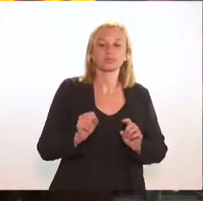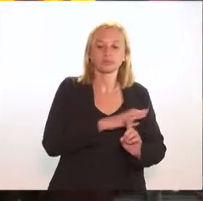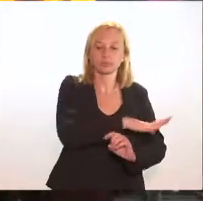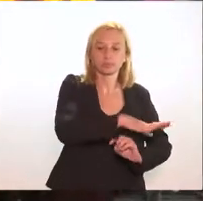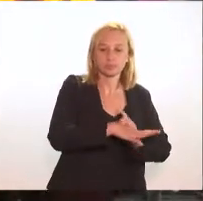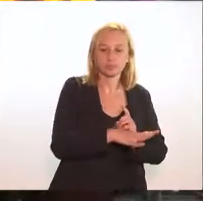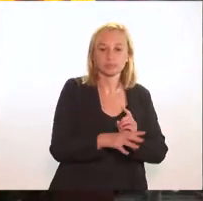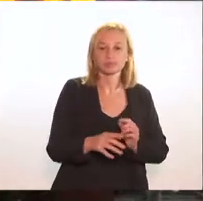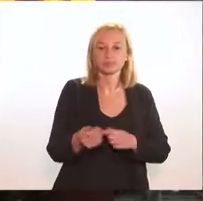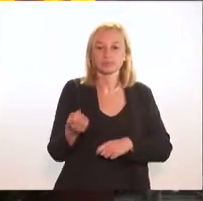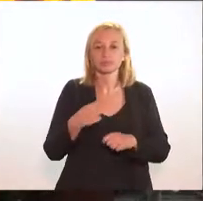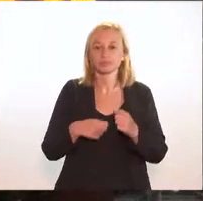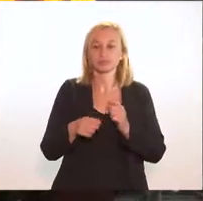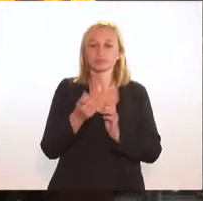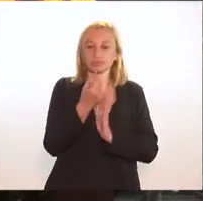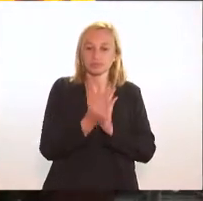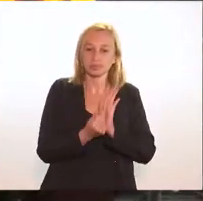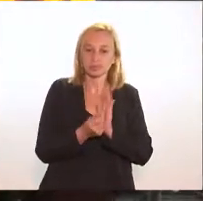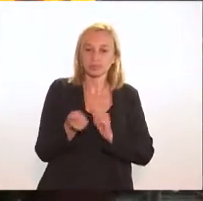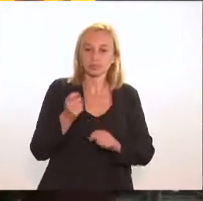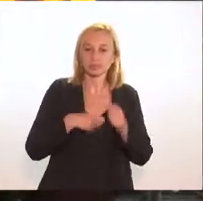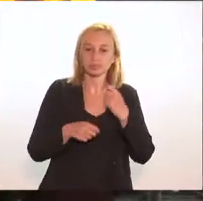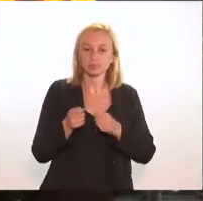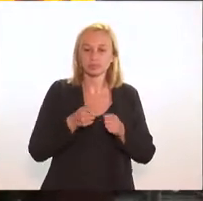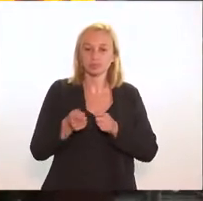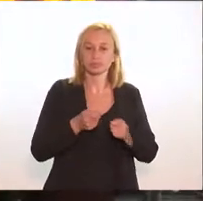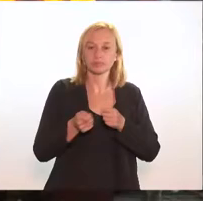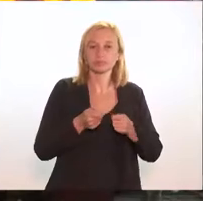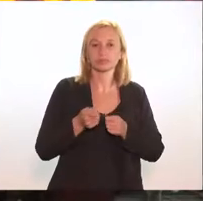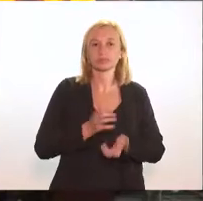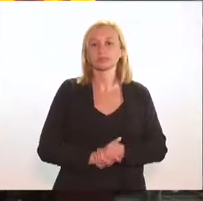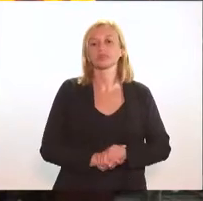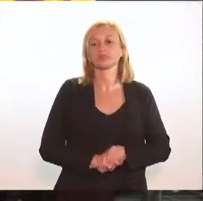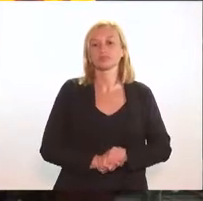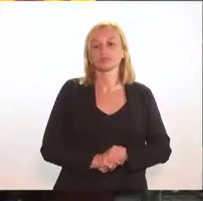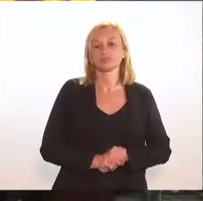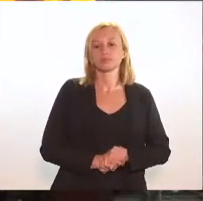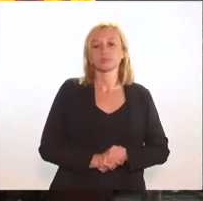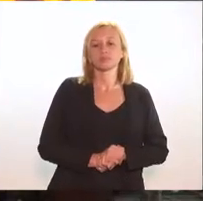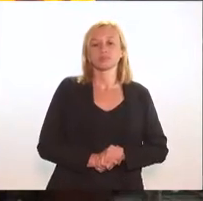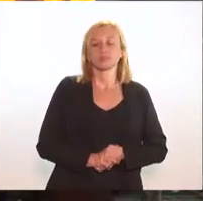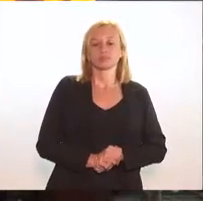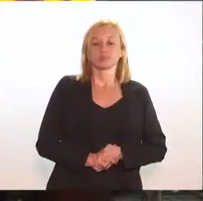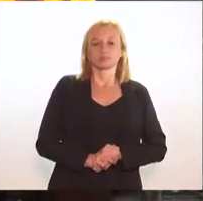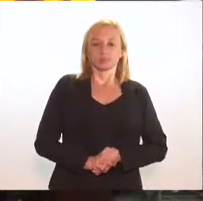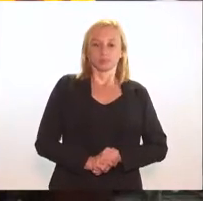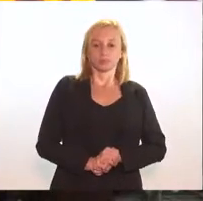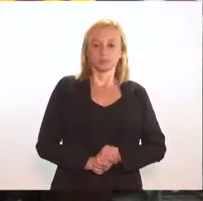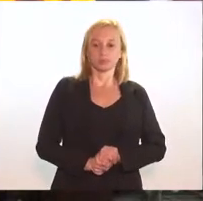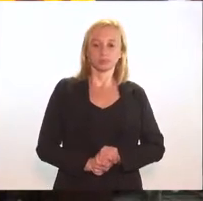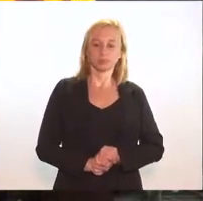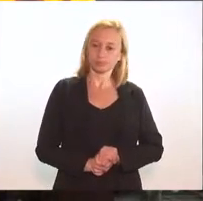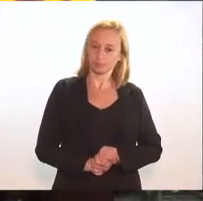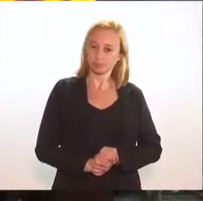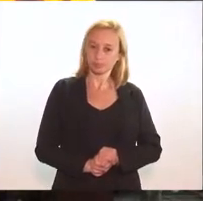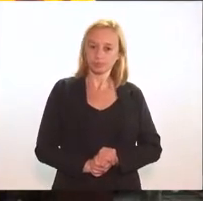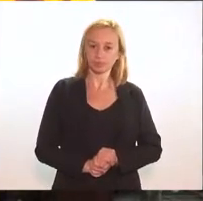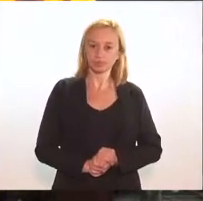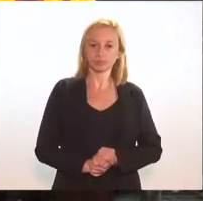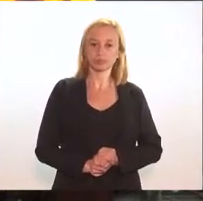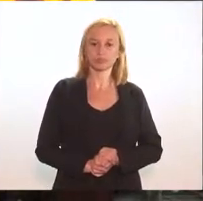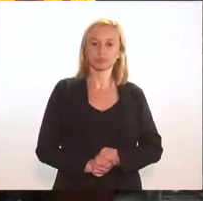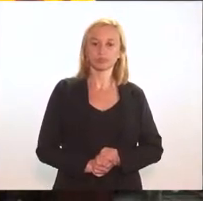de Orçamento, Finanças, Fiscalização Financeira e Controle. Para emitir parecer pela Comissão de Constituição e Justiça, deputado Márcio